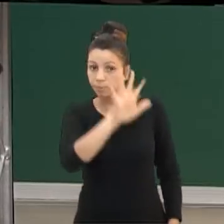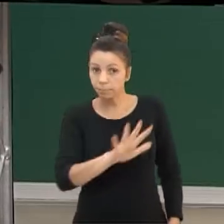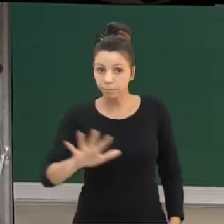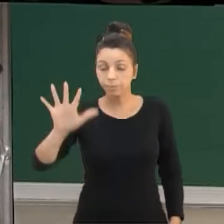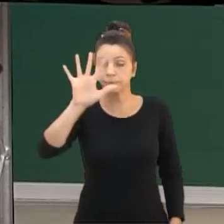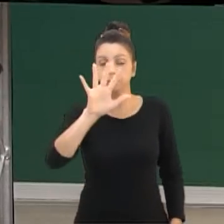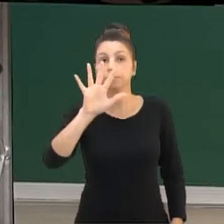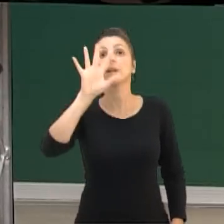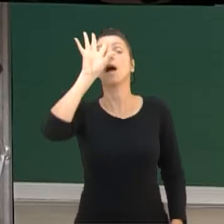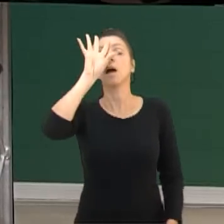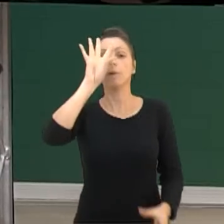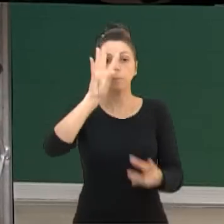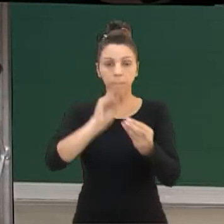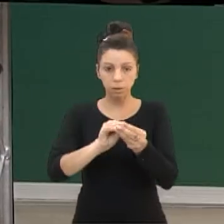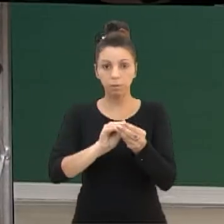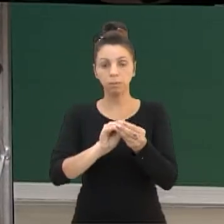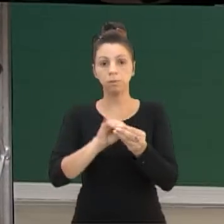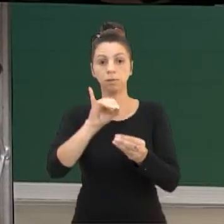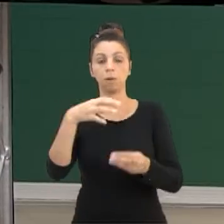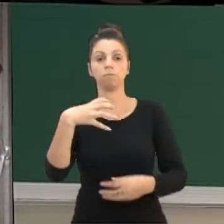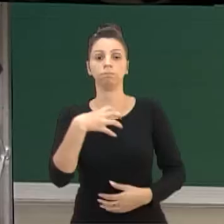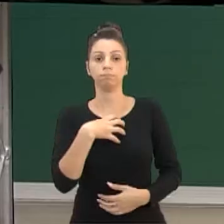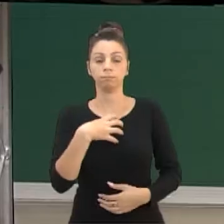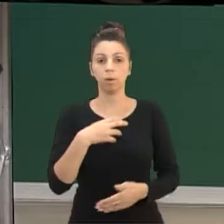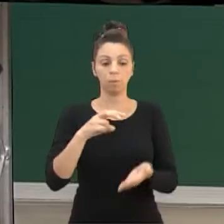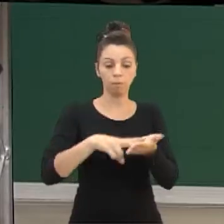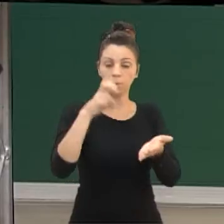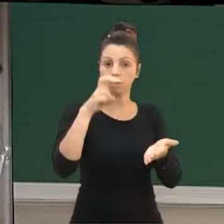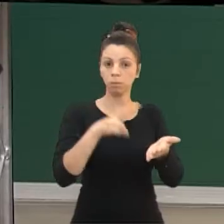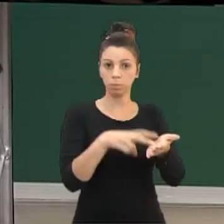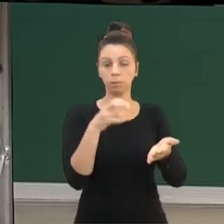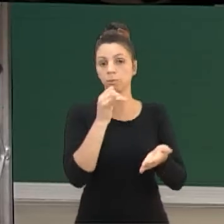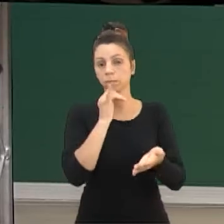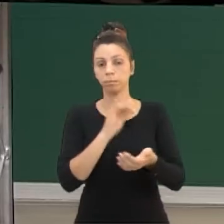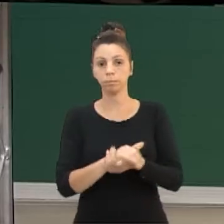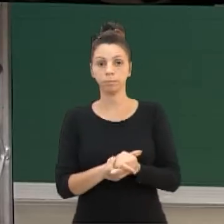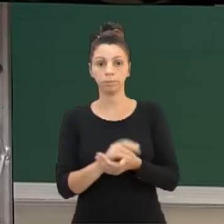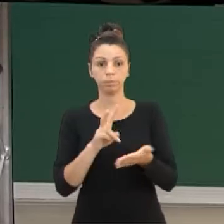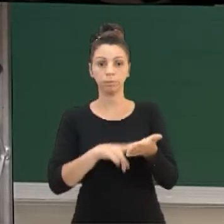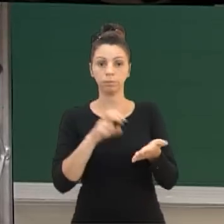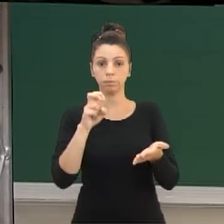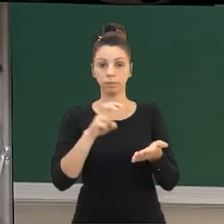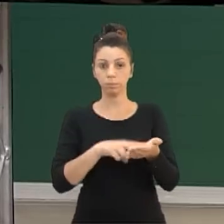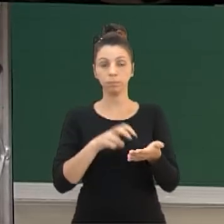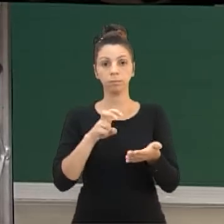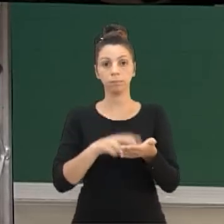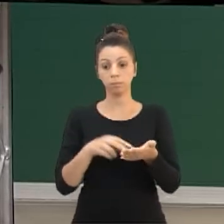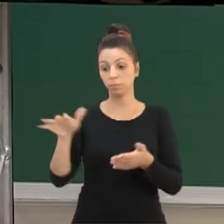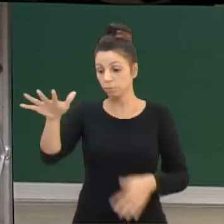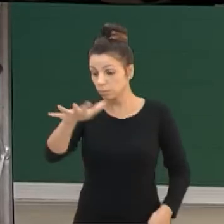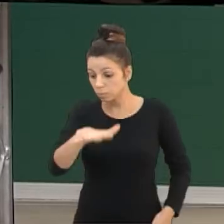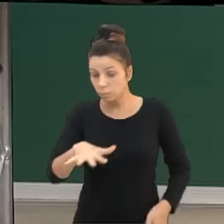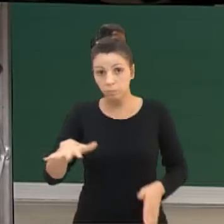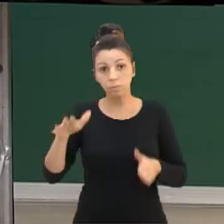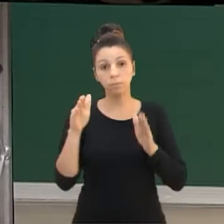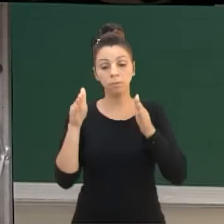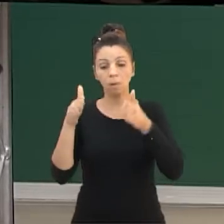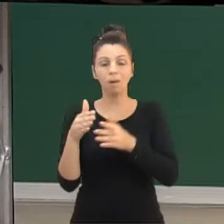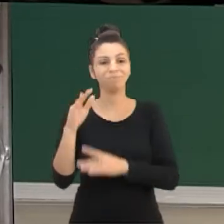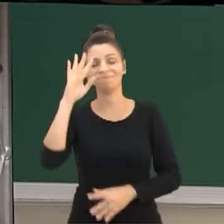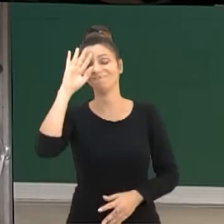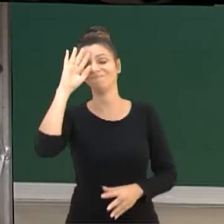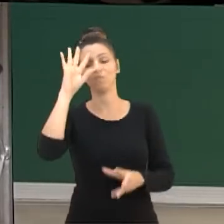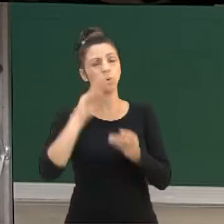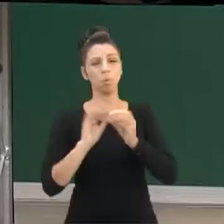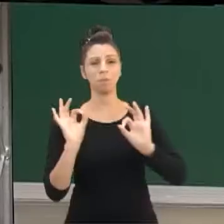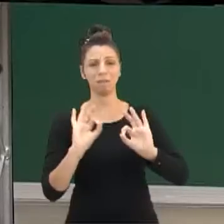do sentido, né? Se eu utilizar um vocabulário, por exemplo, abordando um assunto que esse público, né, não entende, então